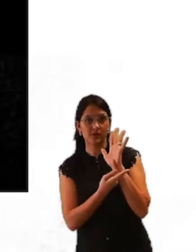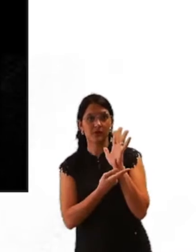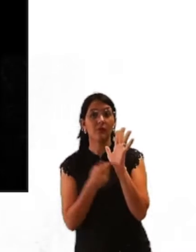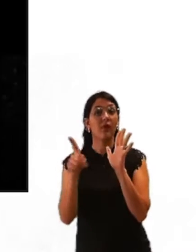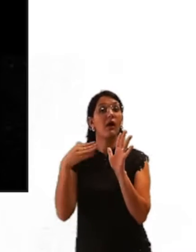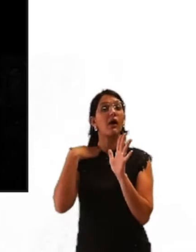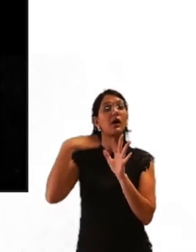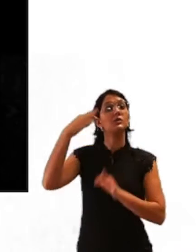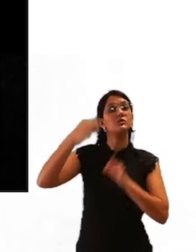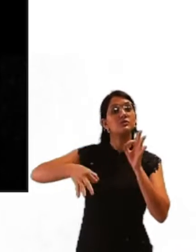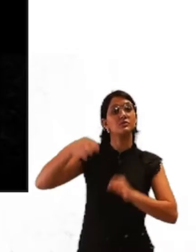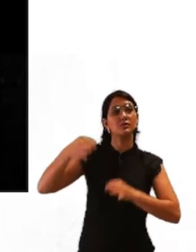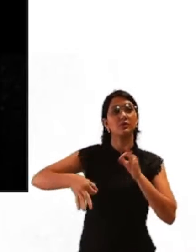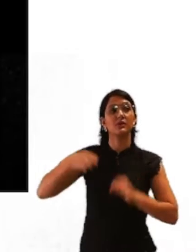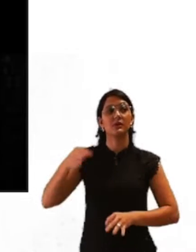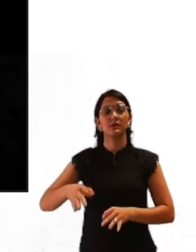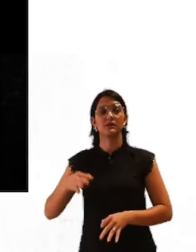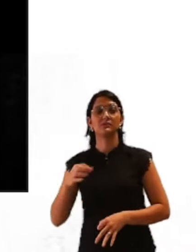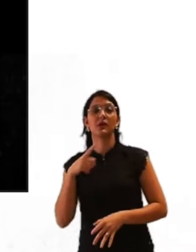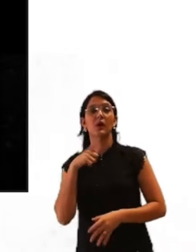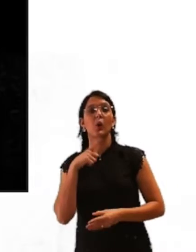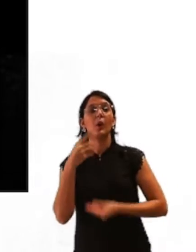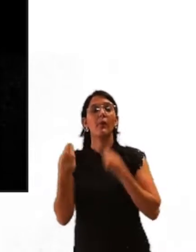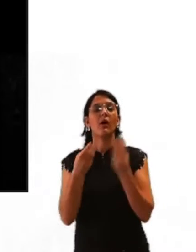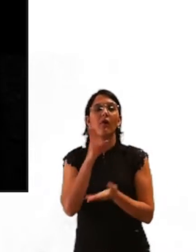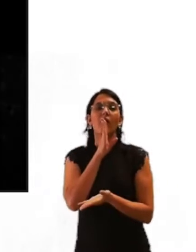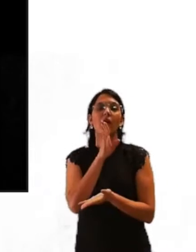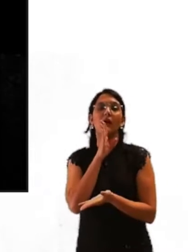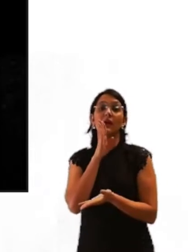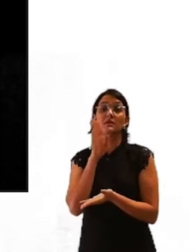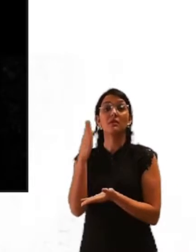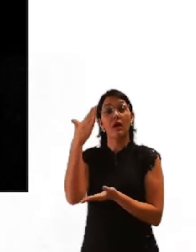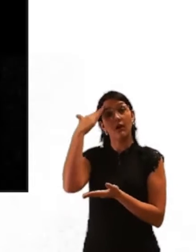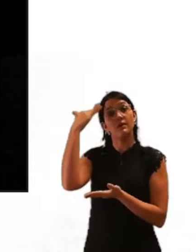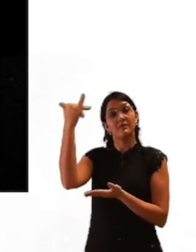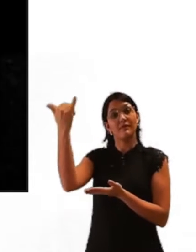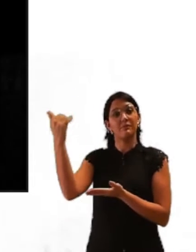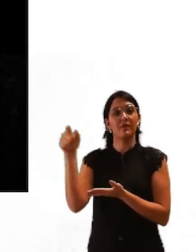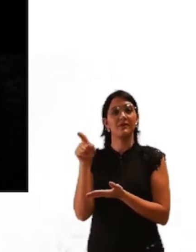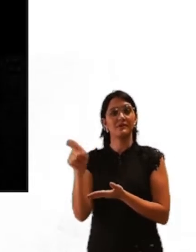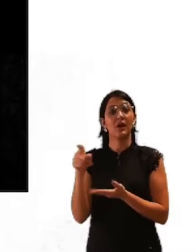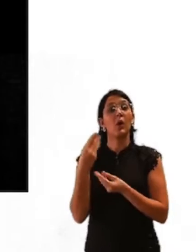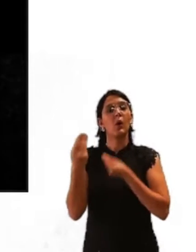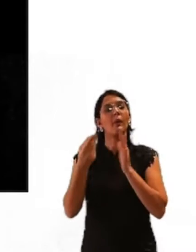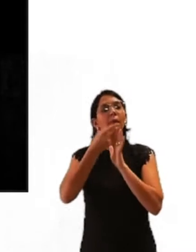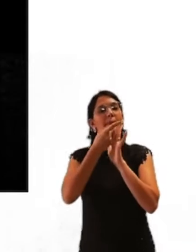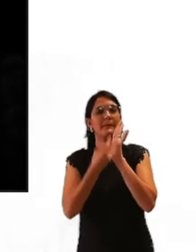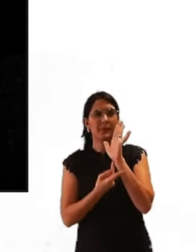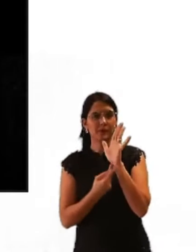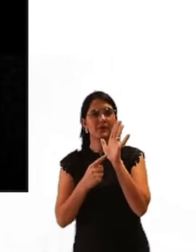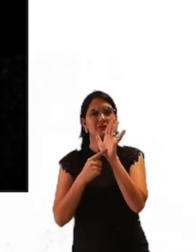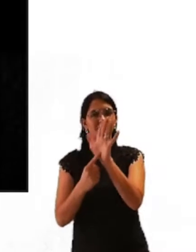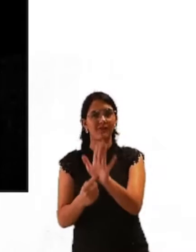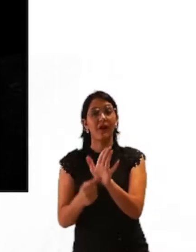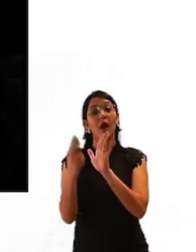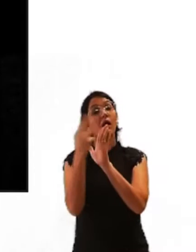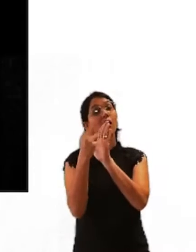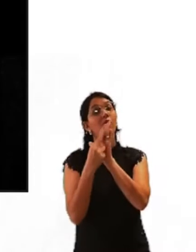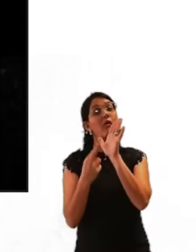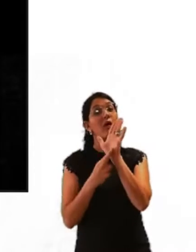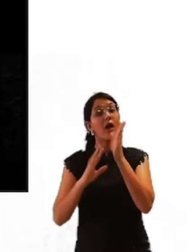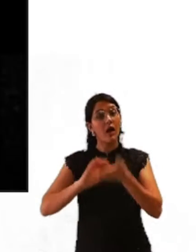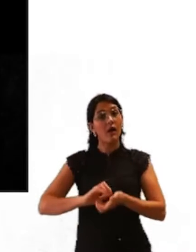juíza, né, que ficou conhecida com essa proposta, com esse projeto de regulação das